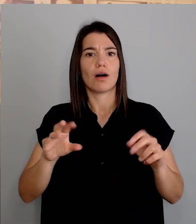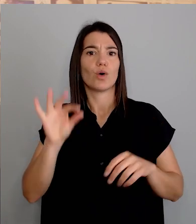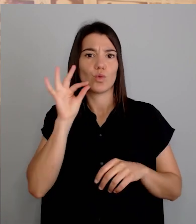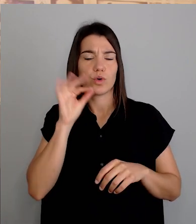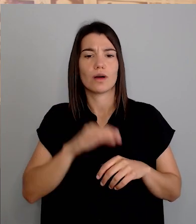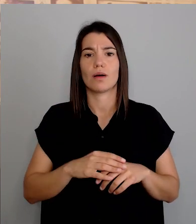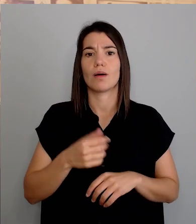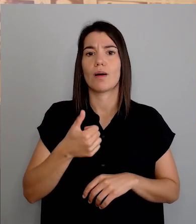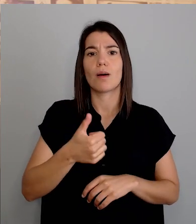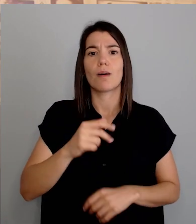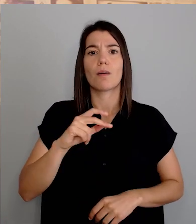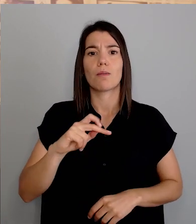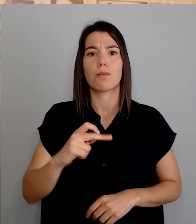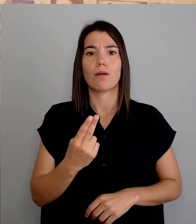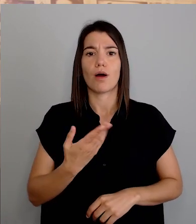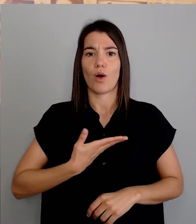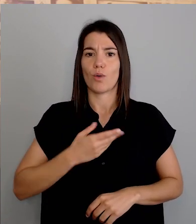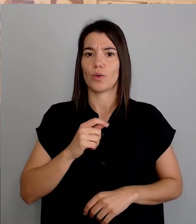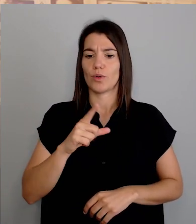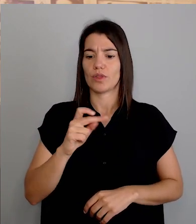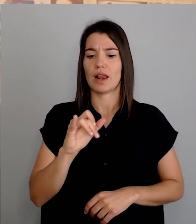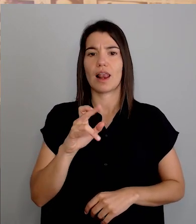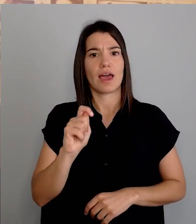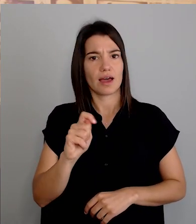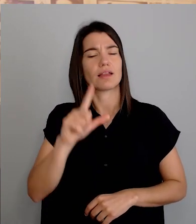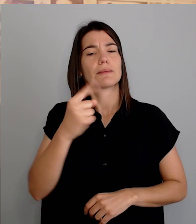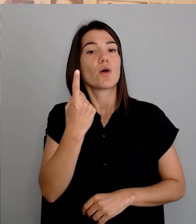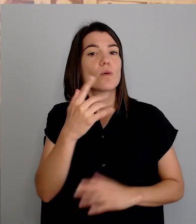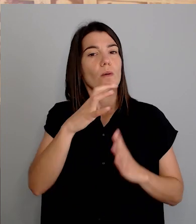The Baudelaire has a poem only about cachimbo.